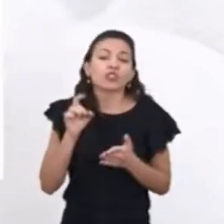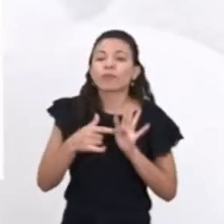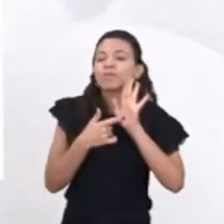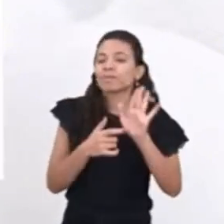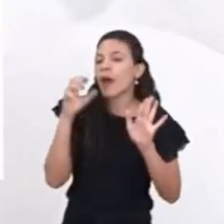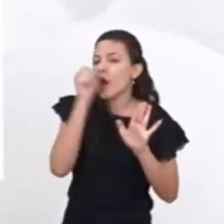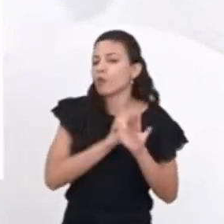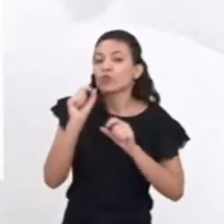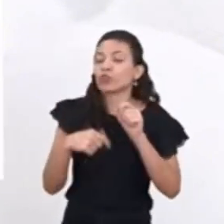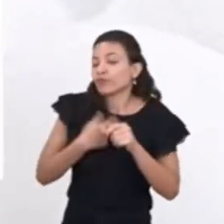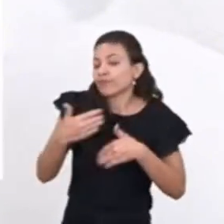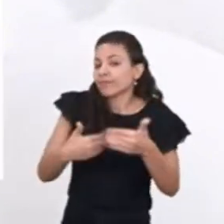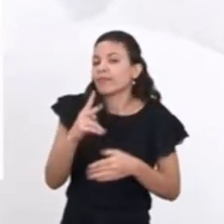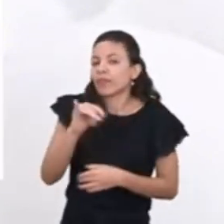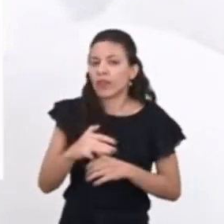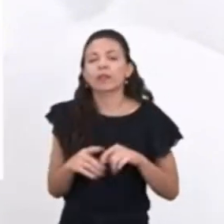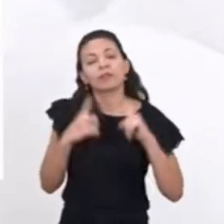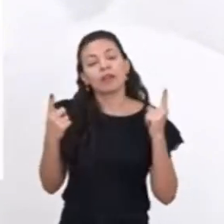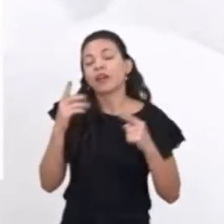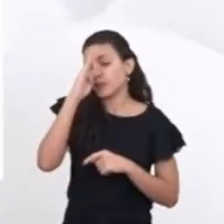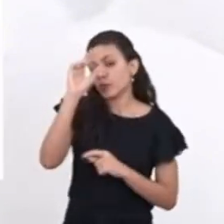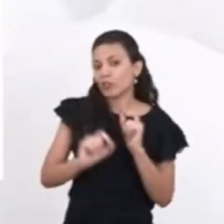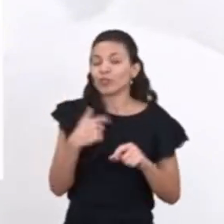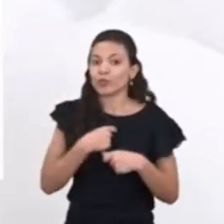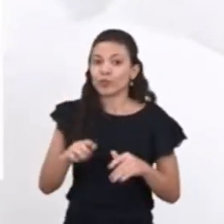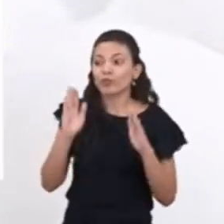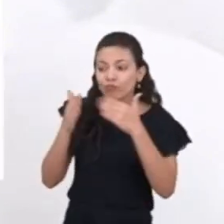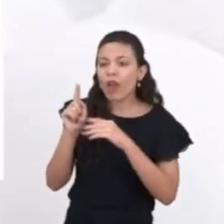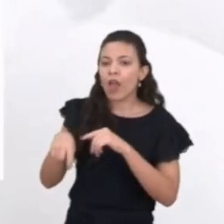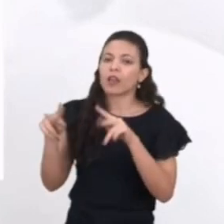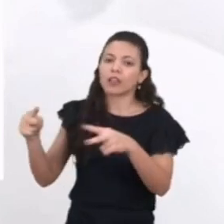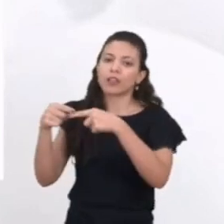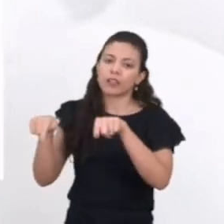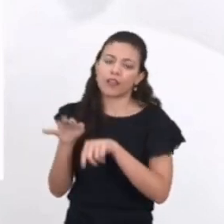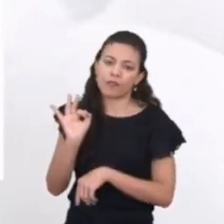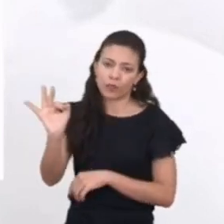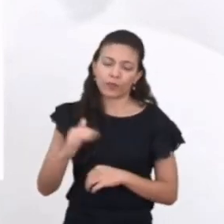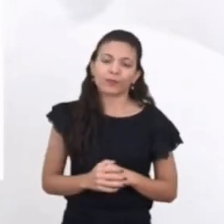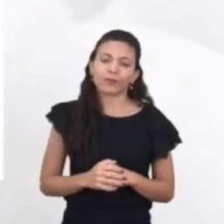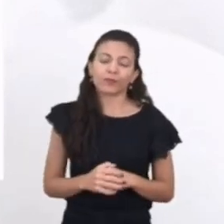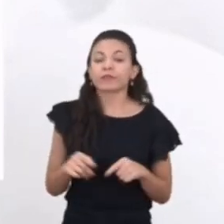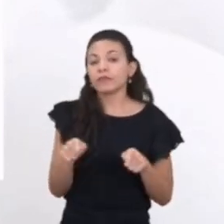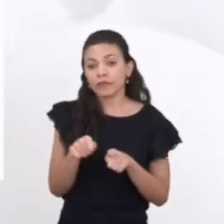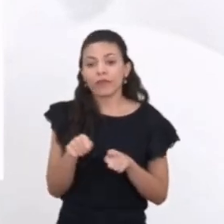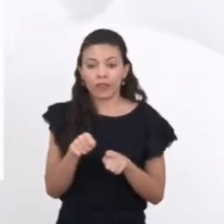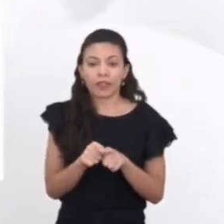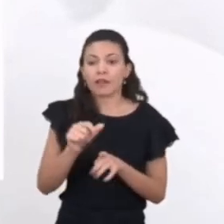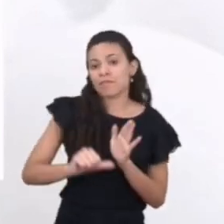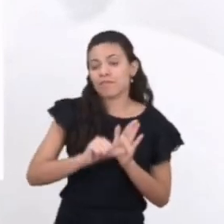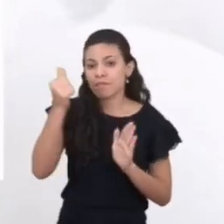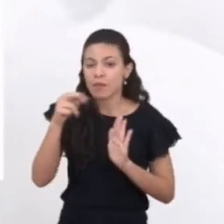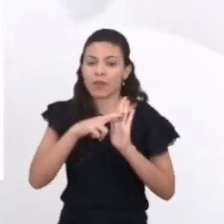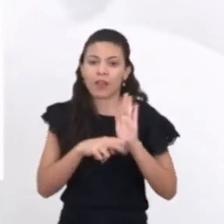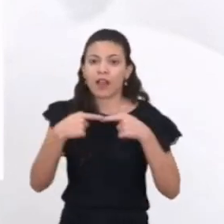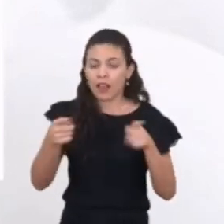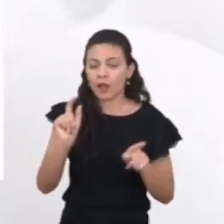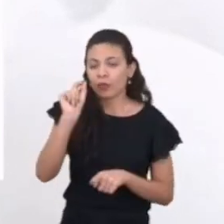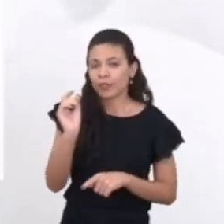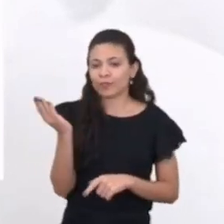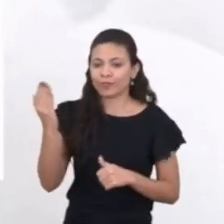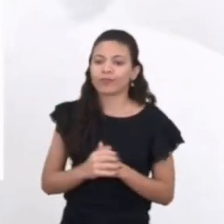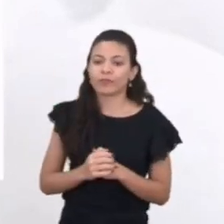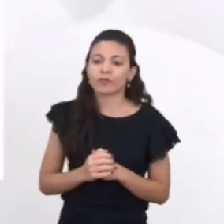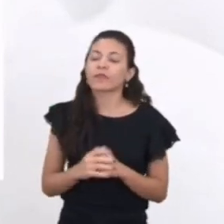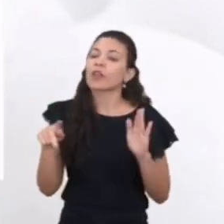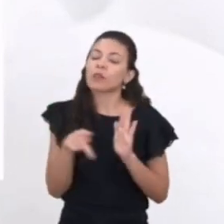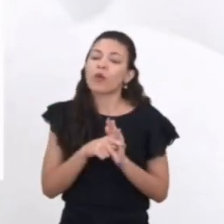desenvolvendo, mas a ideia é que isso seja sempre concentrado a partir de agora na sala do futuro. Então esse é o primeiro ponto. A gente vai ter um primeiro relatório, que vai ser o nosso primeiro lançamento aqui, que vai ser um relatório para